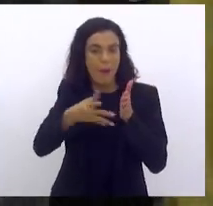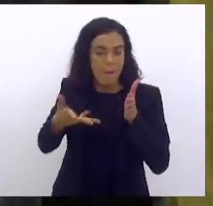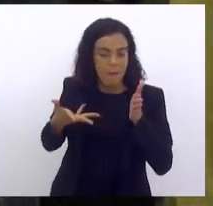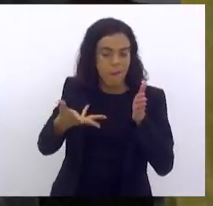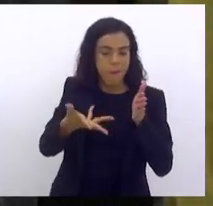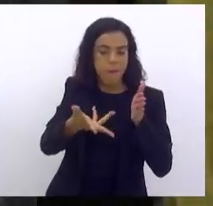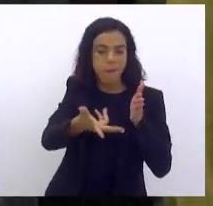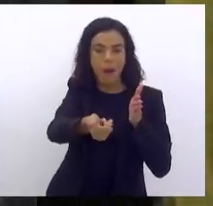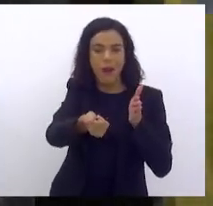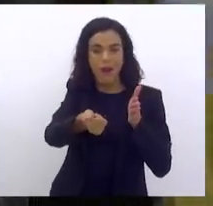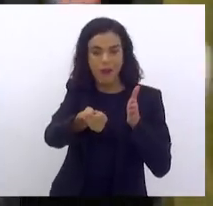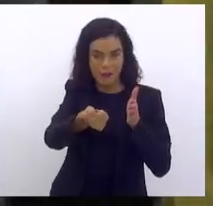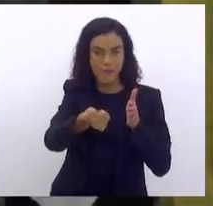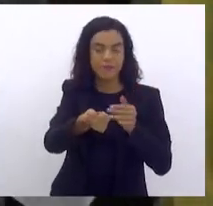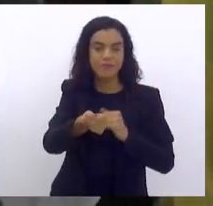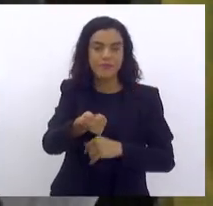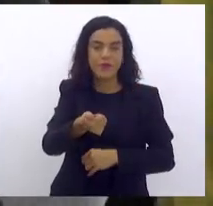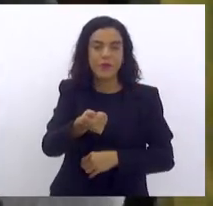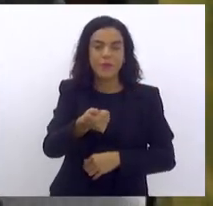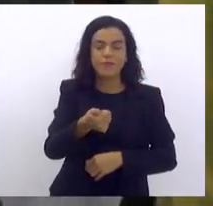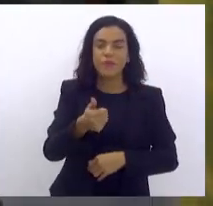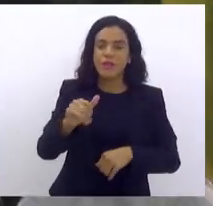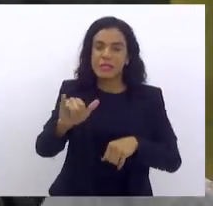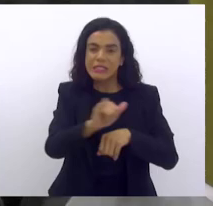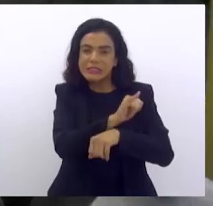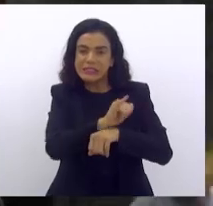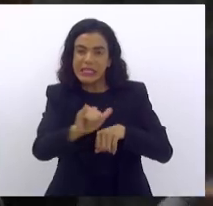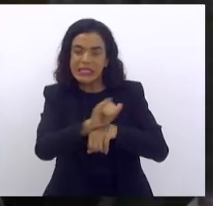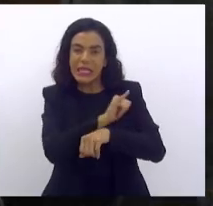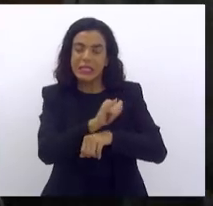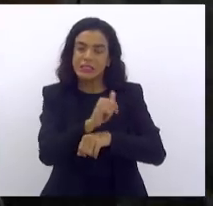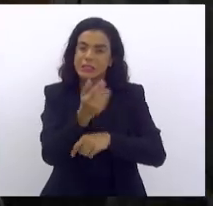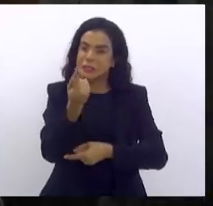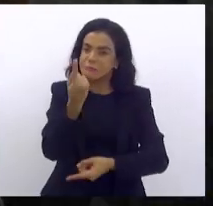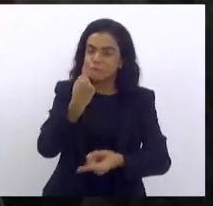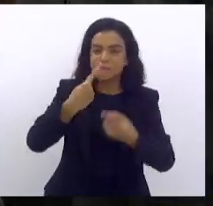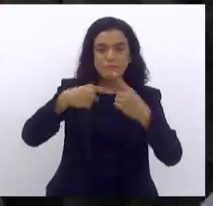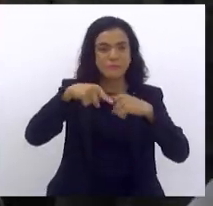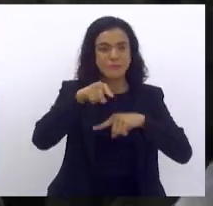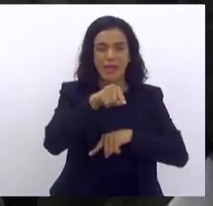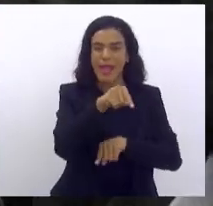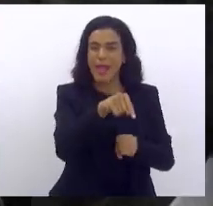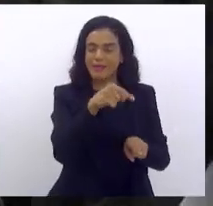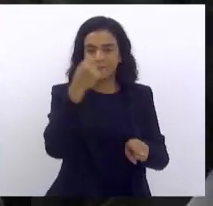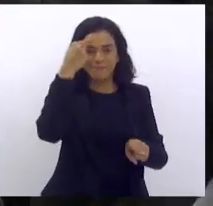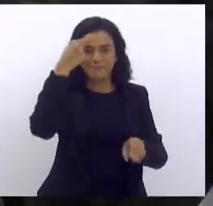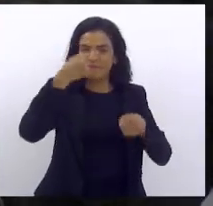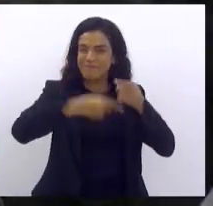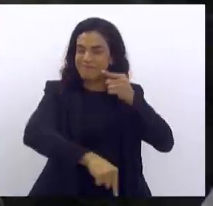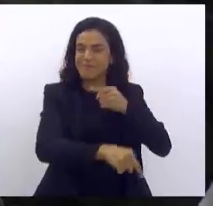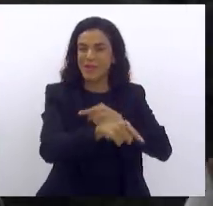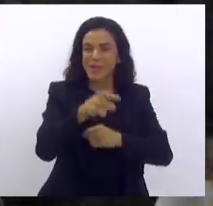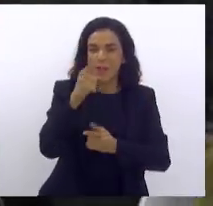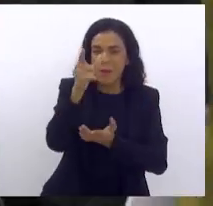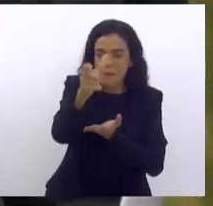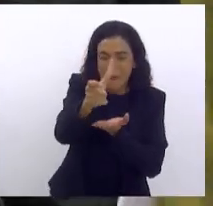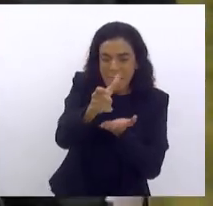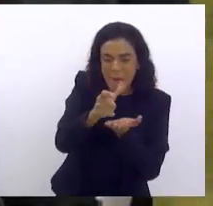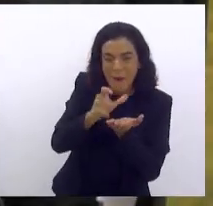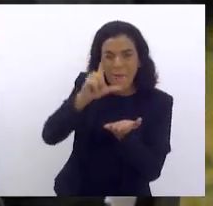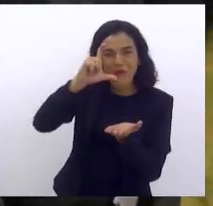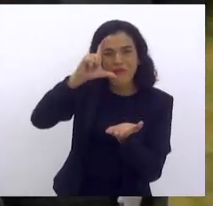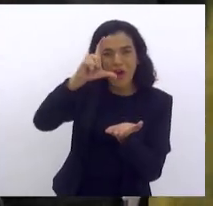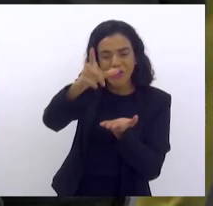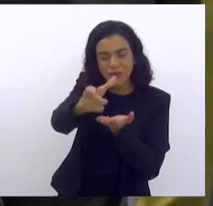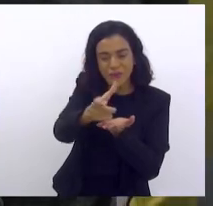robustamente e qualificadamente formas de superarmos essa lógica equivocada de reconhecimento fotográfico, mas, para